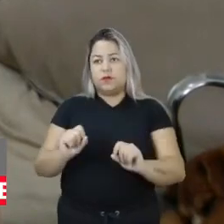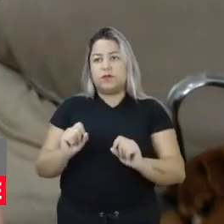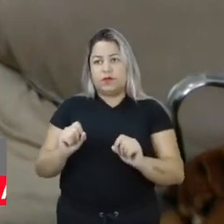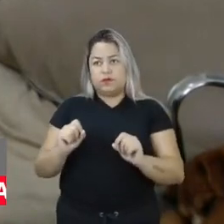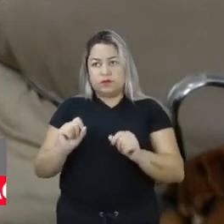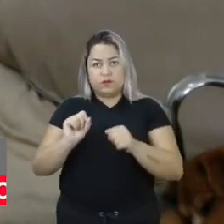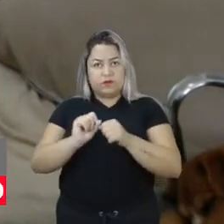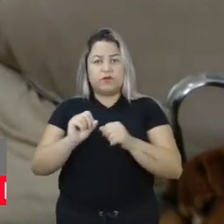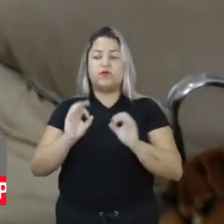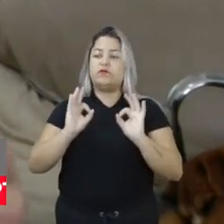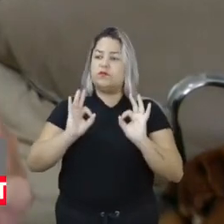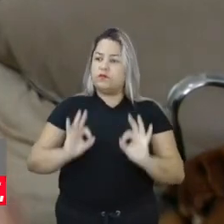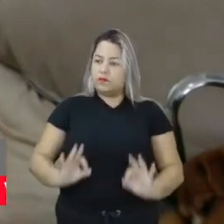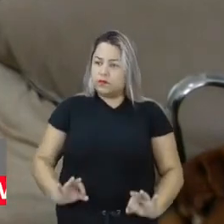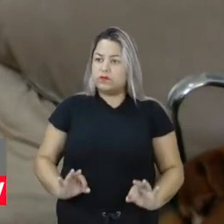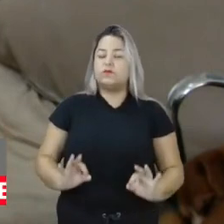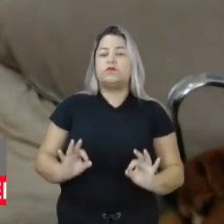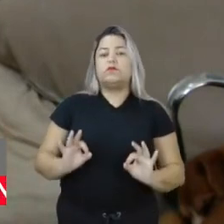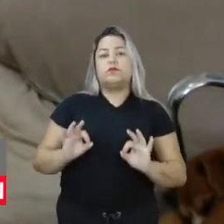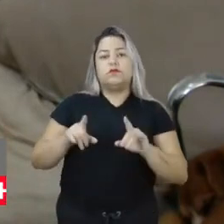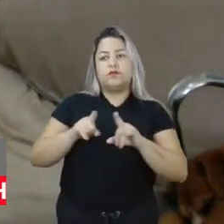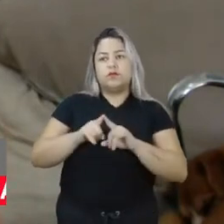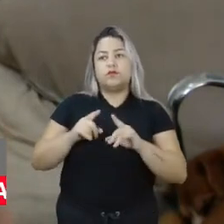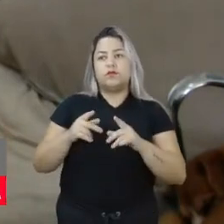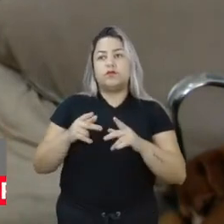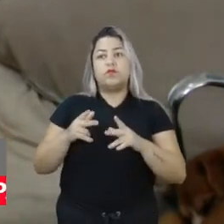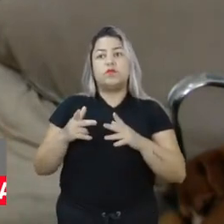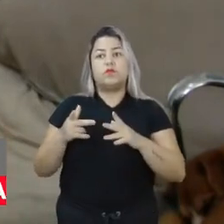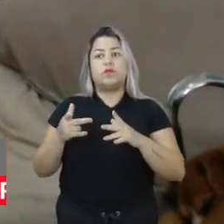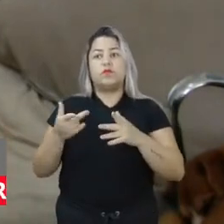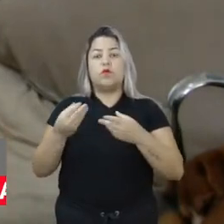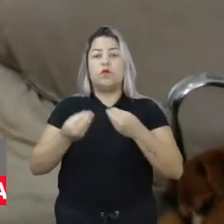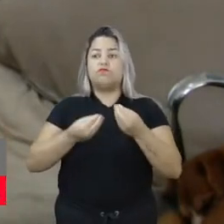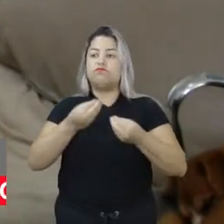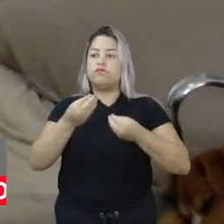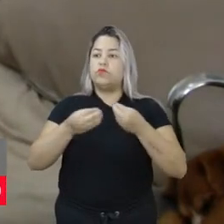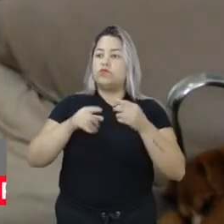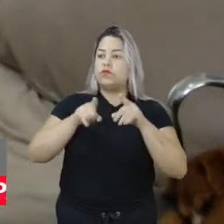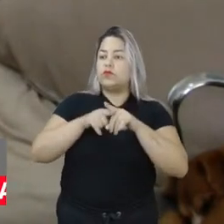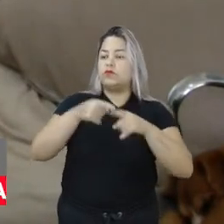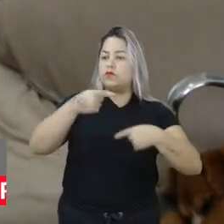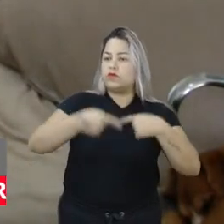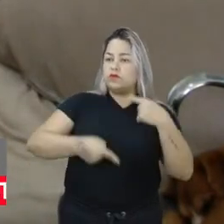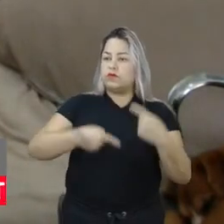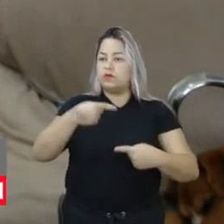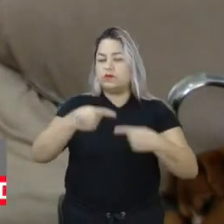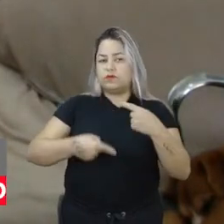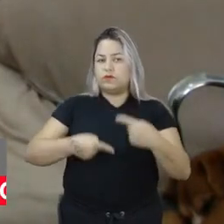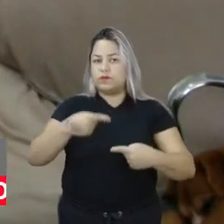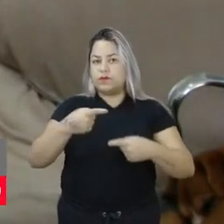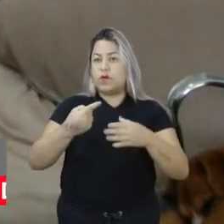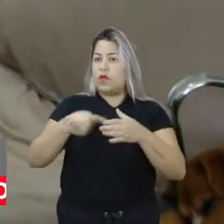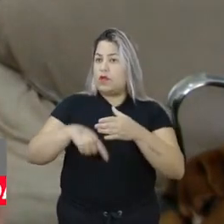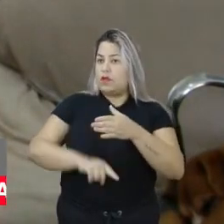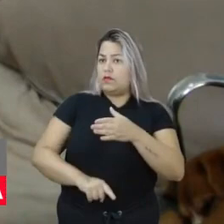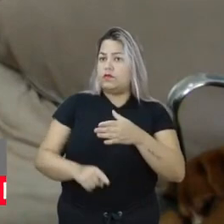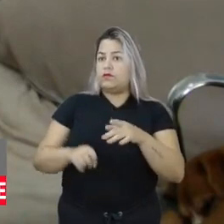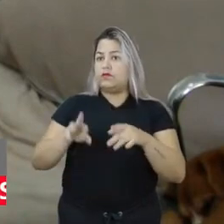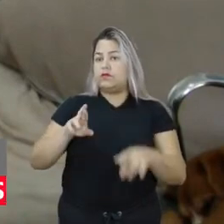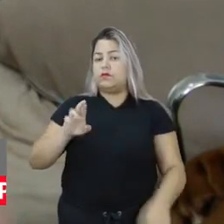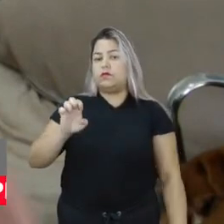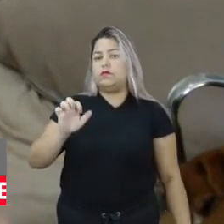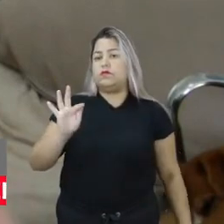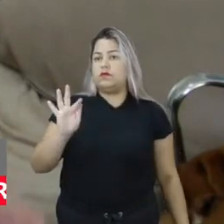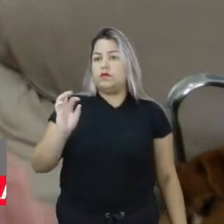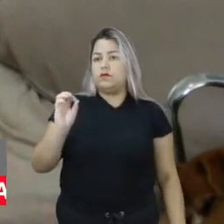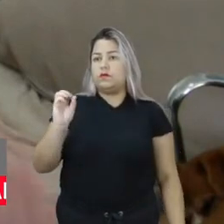feita do modo certo, pelos canais diplomáticos, né, e principalmente pela discussão sobre uma profunda reforma da governança